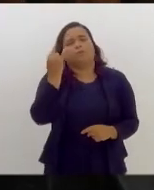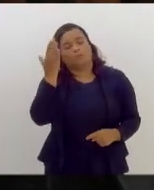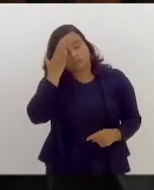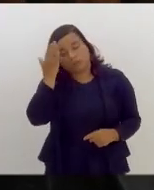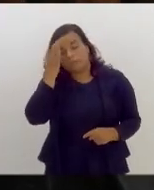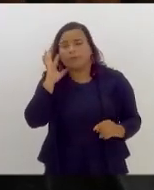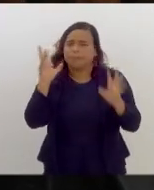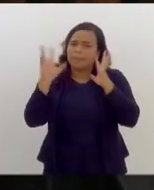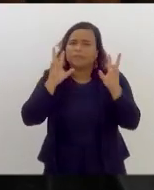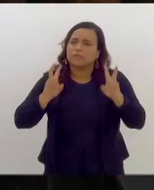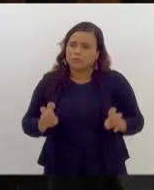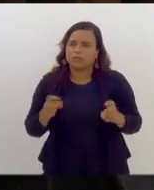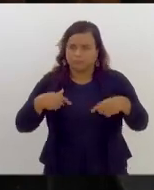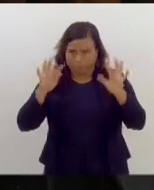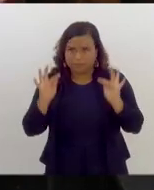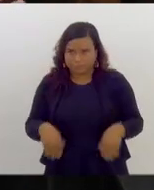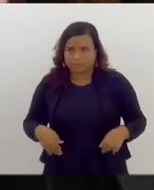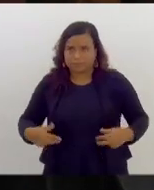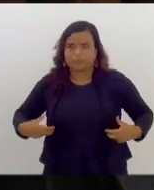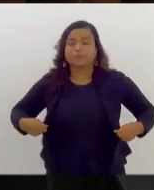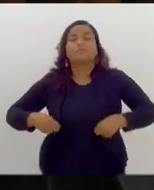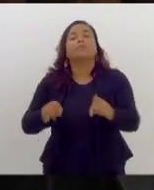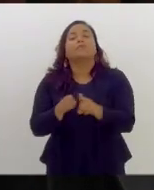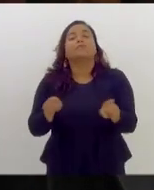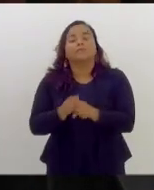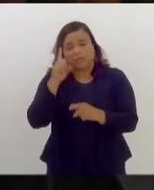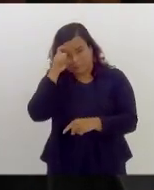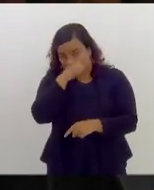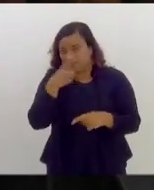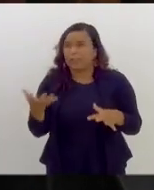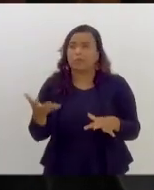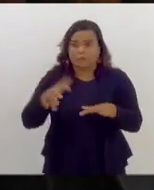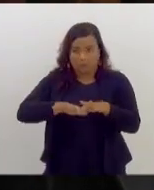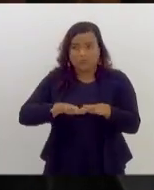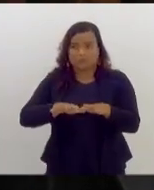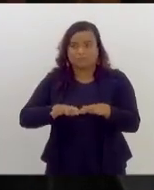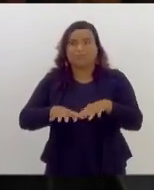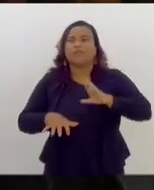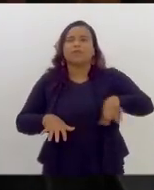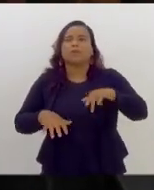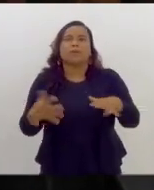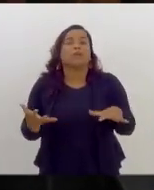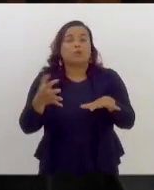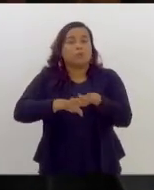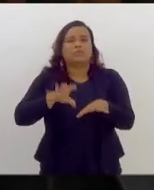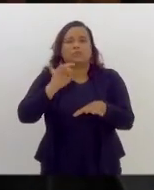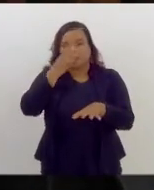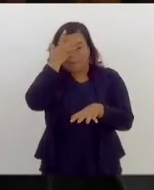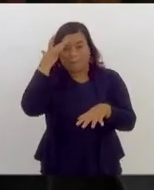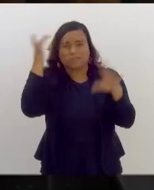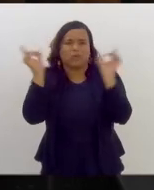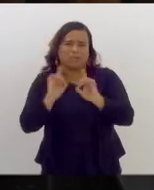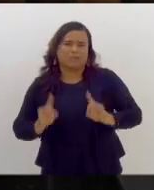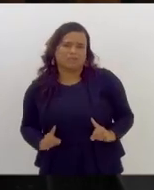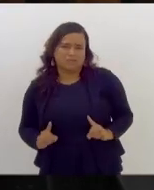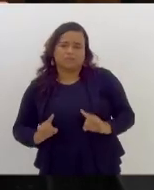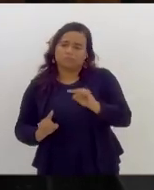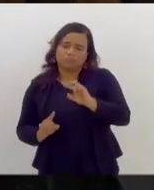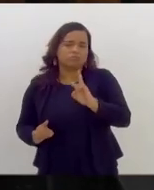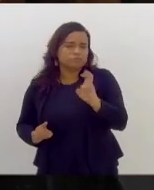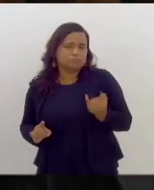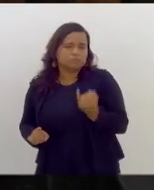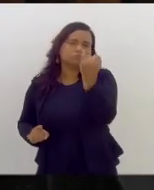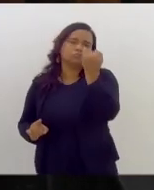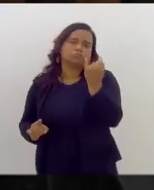considerar. Vou concluir o desafio da inclusão. E, nesse caso, não apenas a inclusão da pessoa com deficiência, que é um tema muito